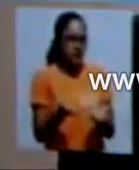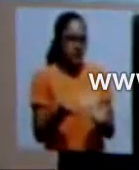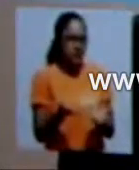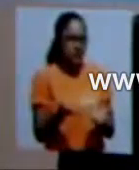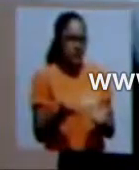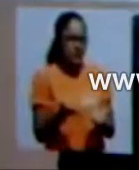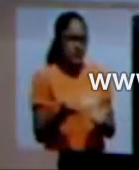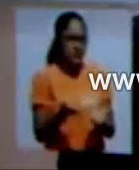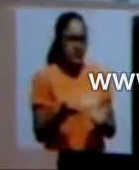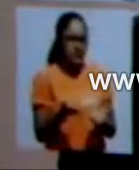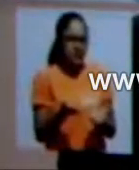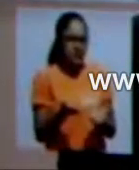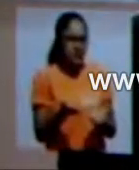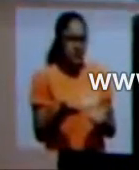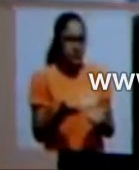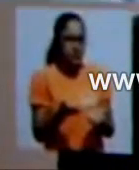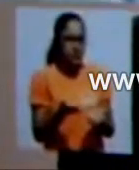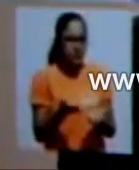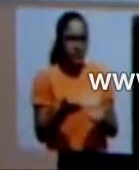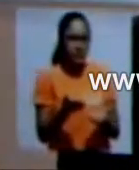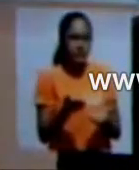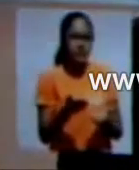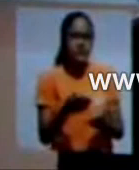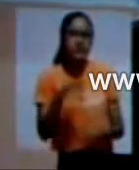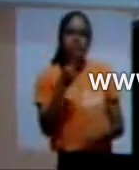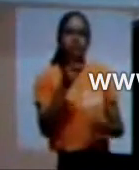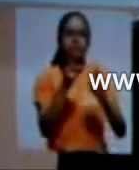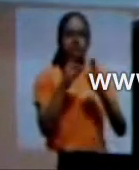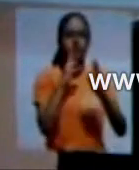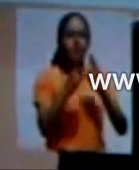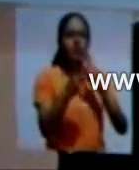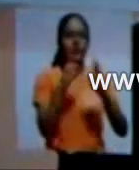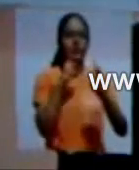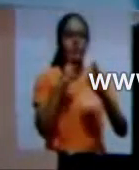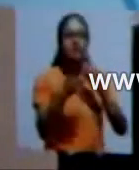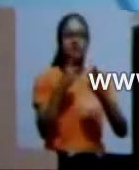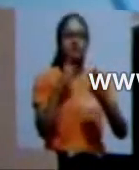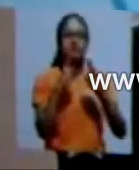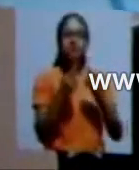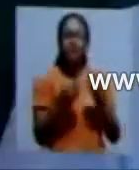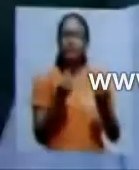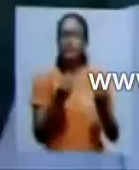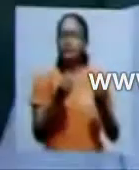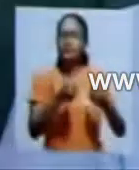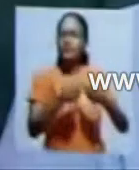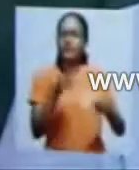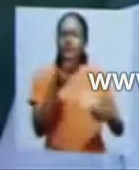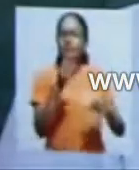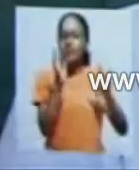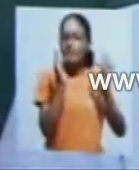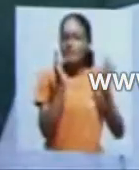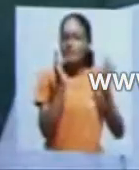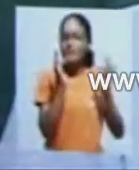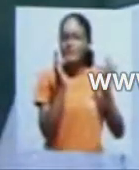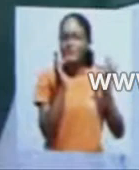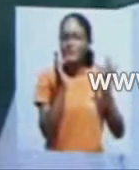Os seus relacionamentos. Está namorando? Como é que está o seu namoro?